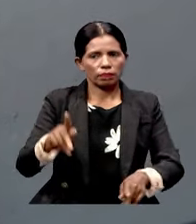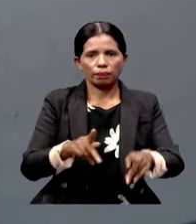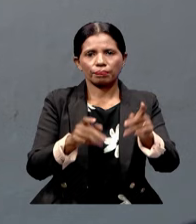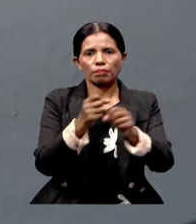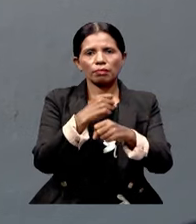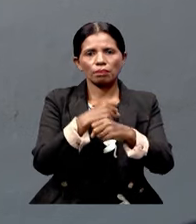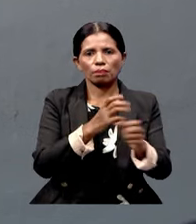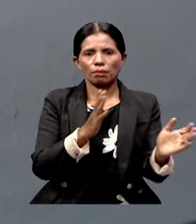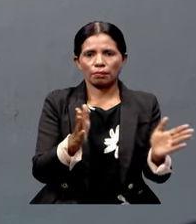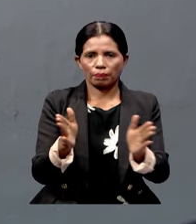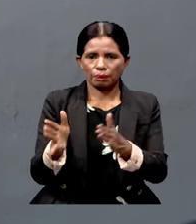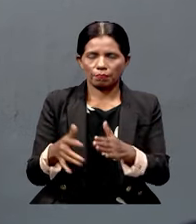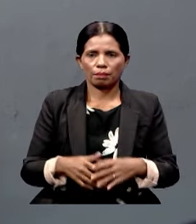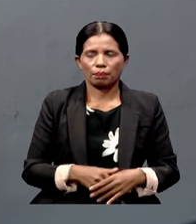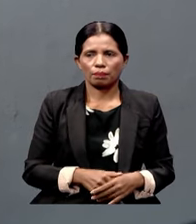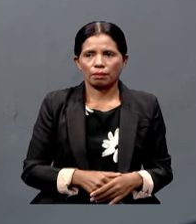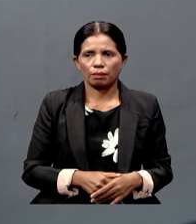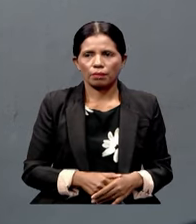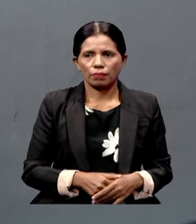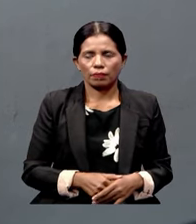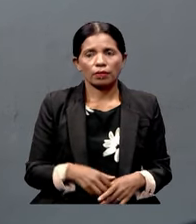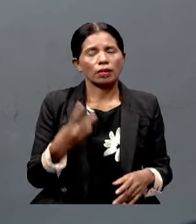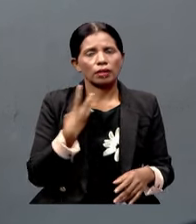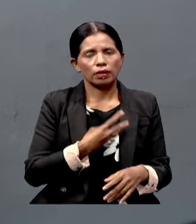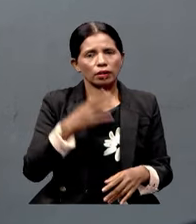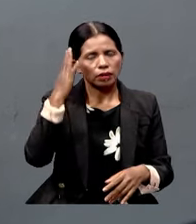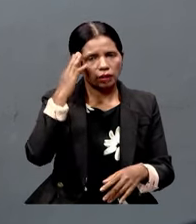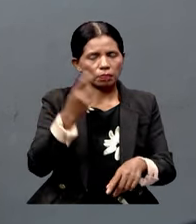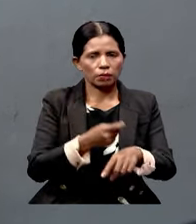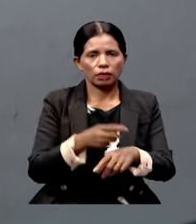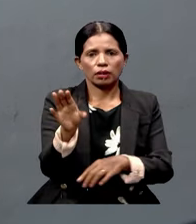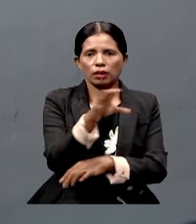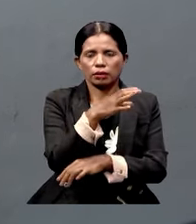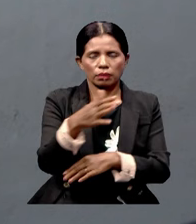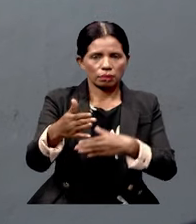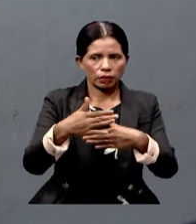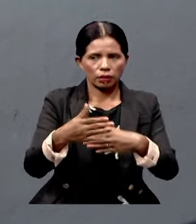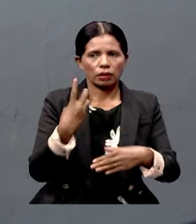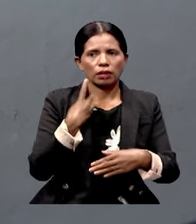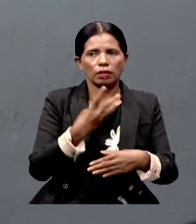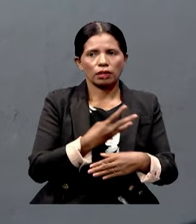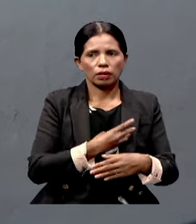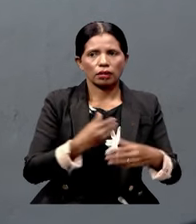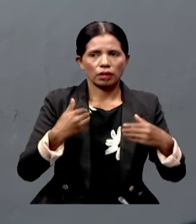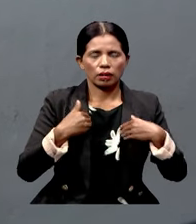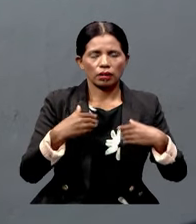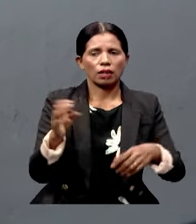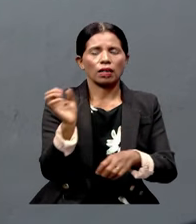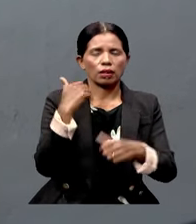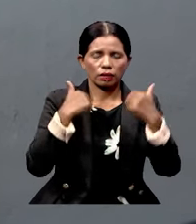halau tir processo. Itu hatenya tempo lorong bot tempo sirane sane maka ritmo atividade ekonomik ne sae